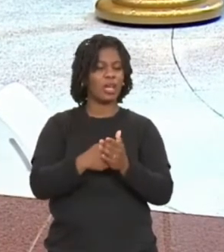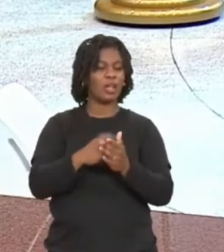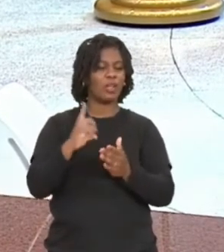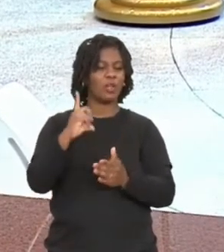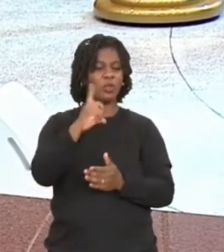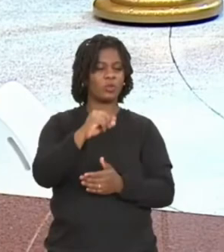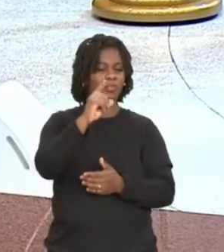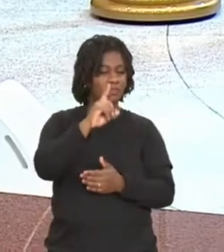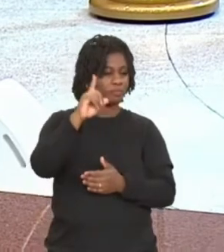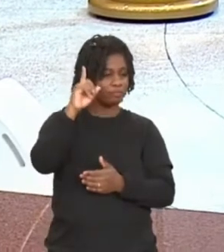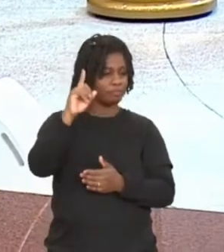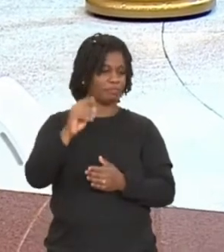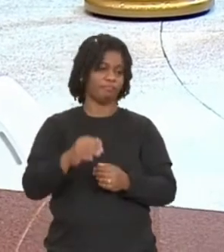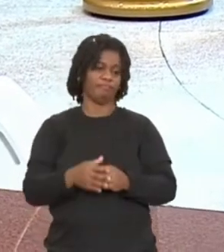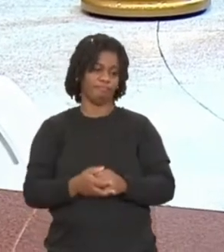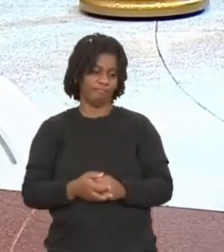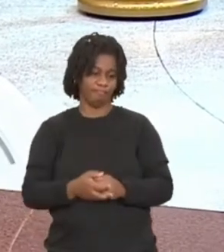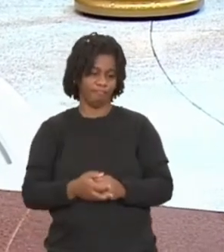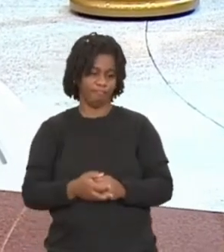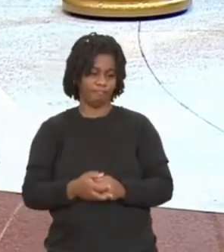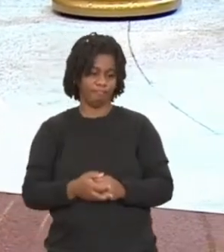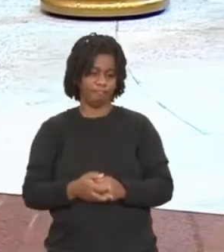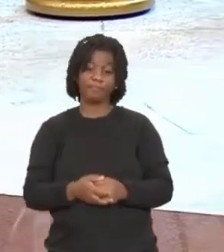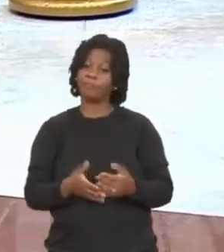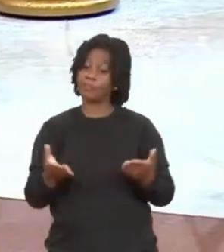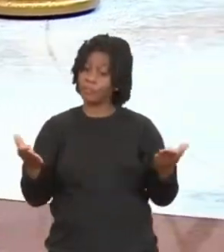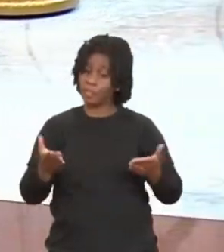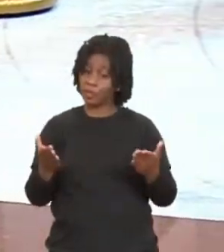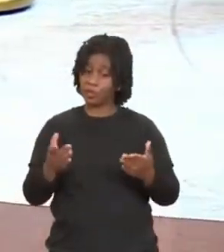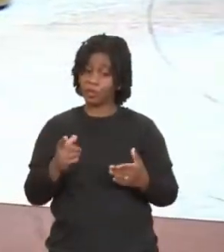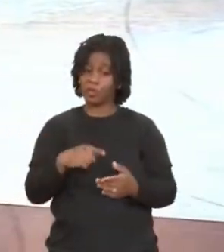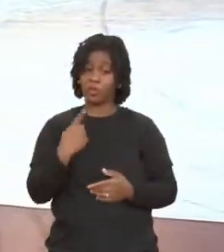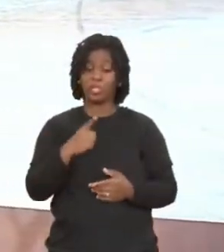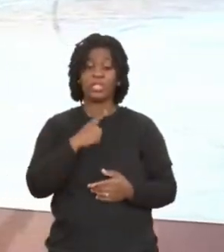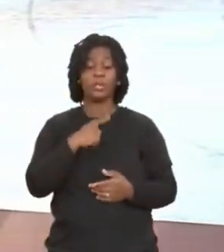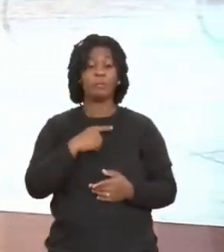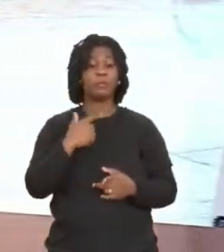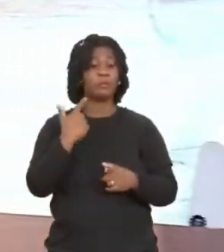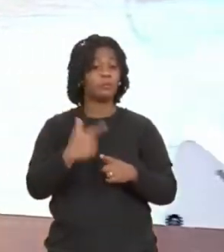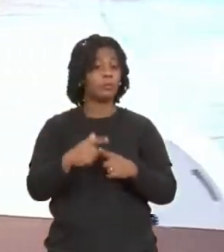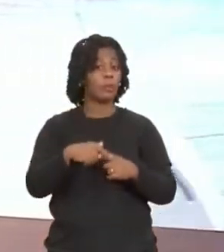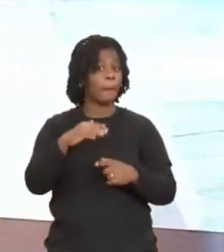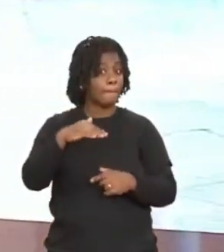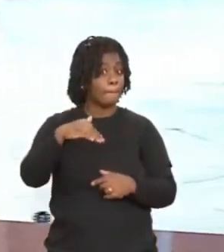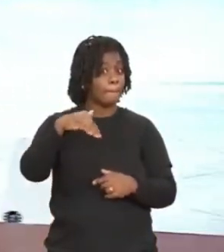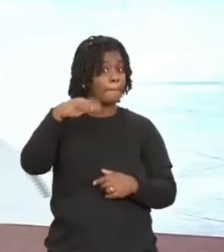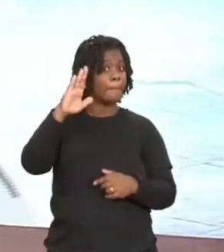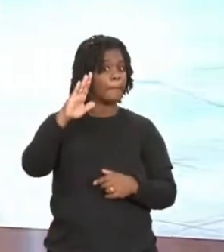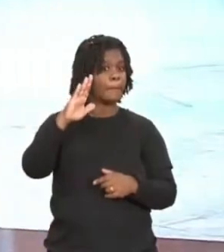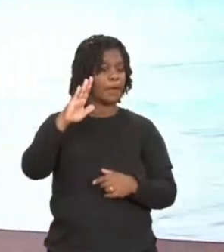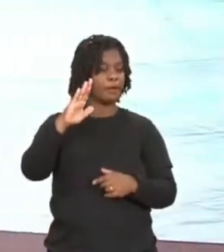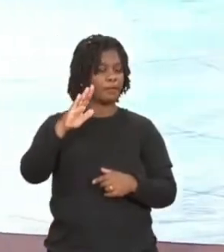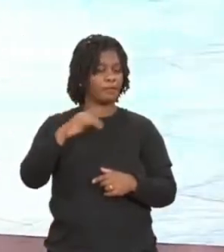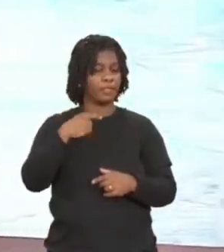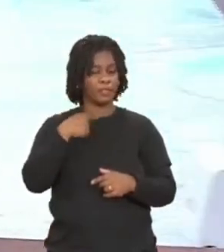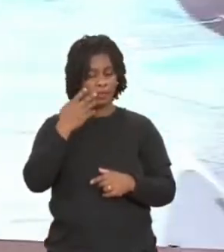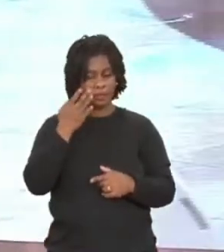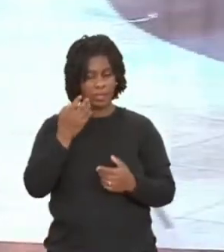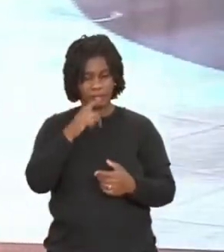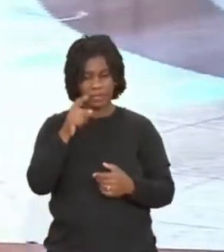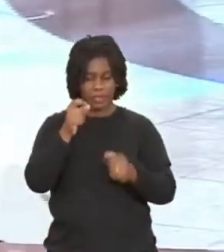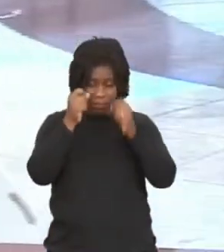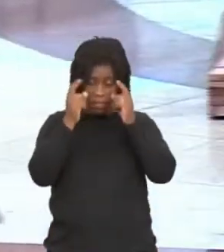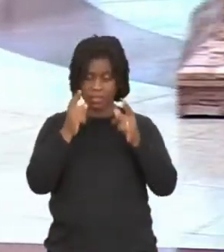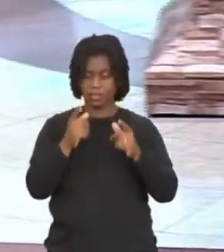Agora, nós temos um problema maior dentro da igreja. E eu queria que você prestasse atenção